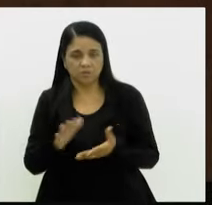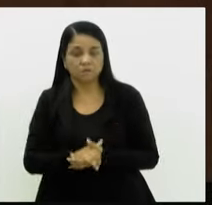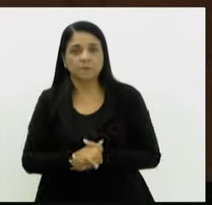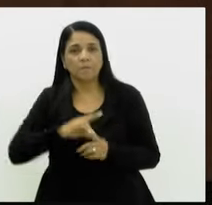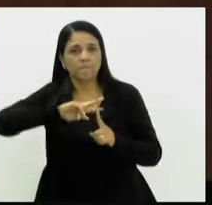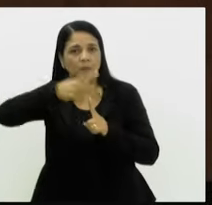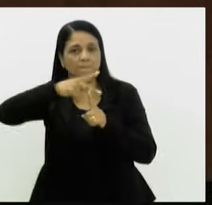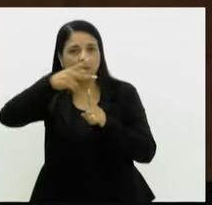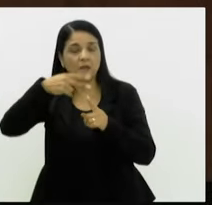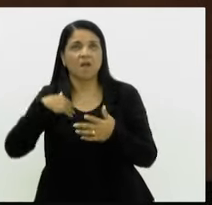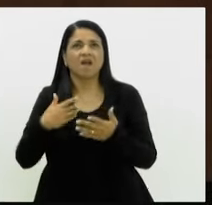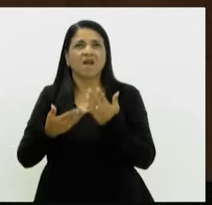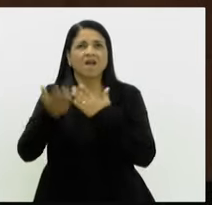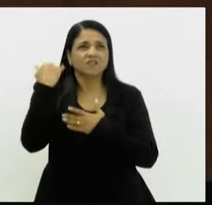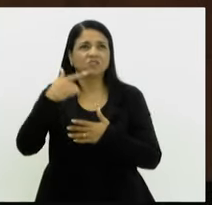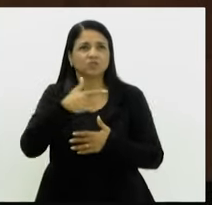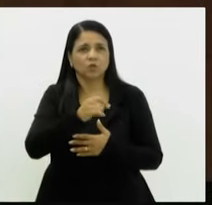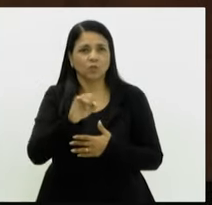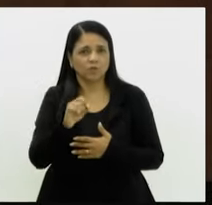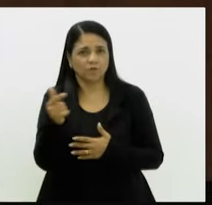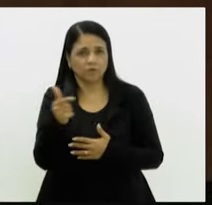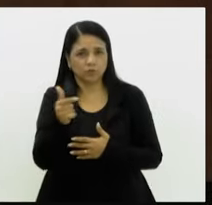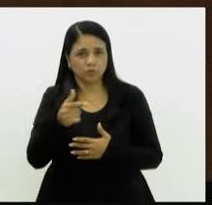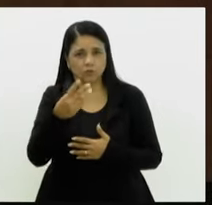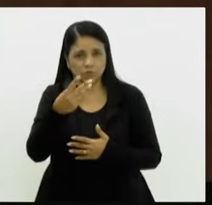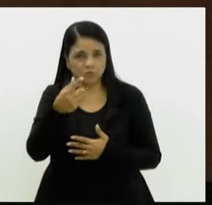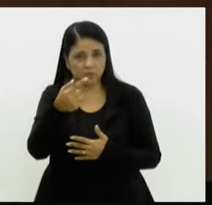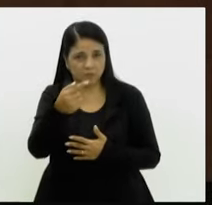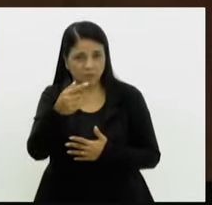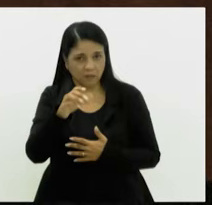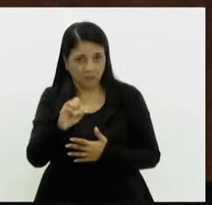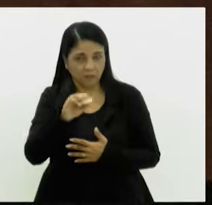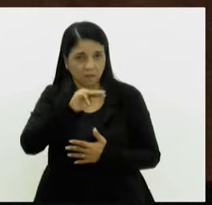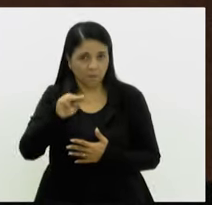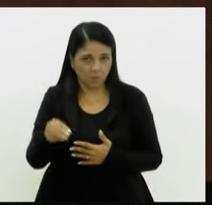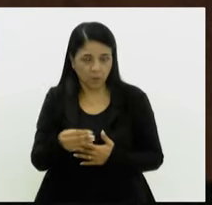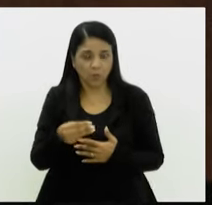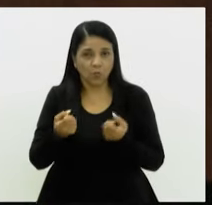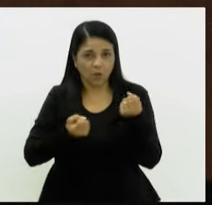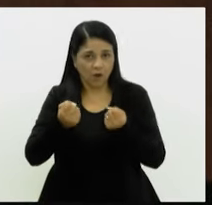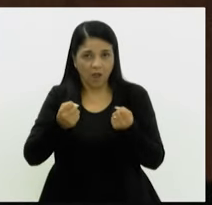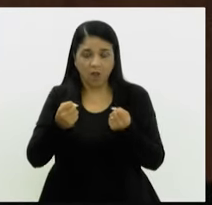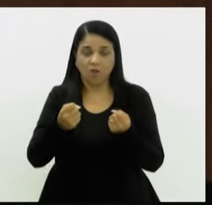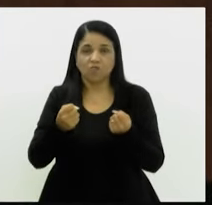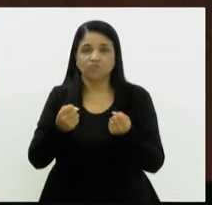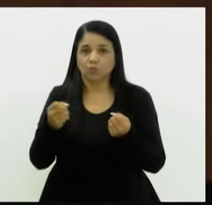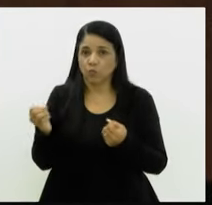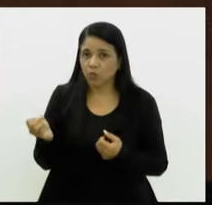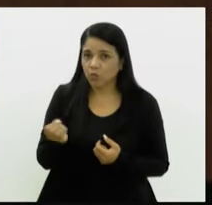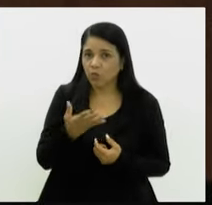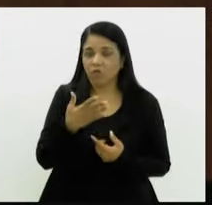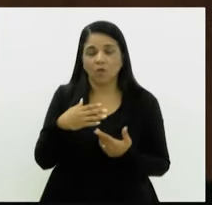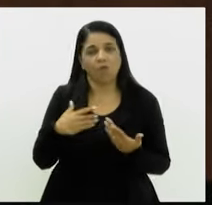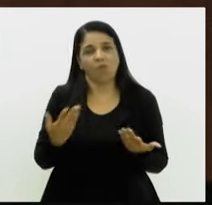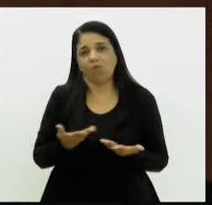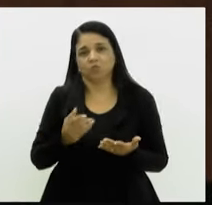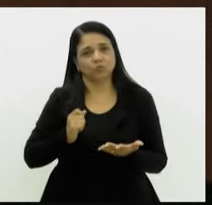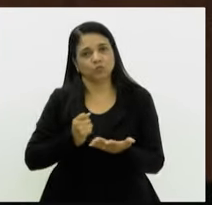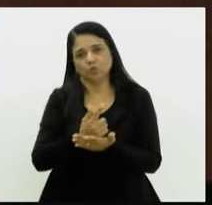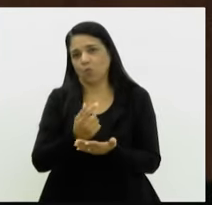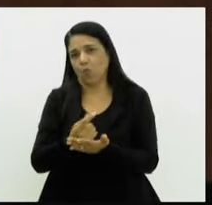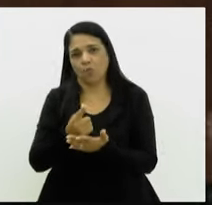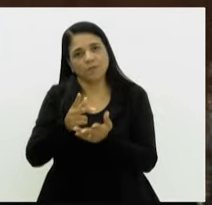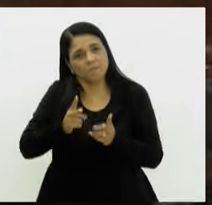você comprava em 2022 com R$70 mil, um veículo zero quilômetro, hoje você não consegue mais comprar esse mesmo